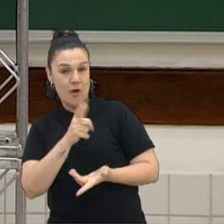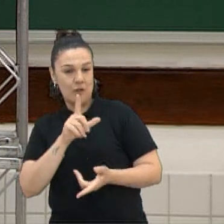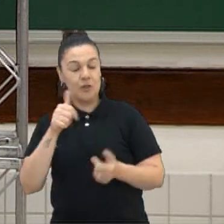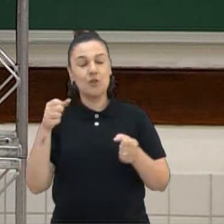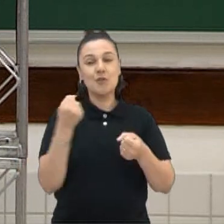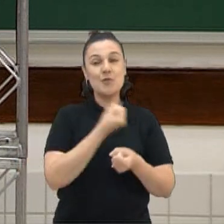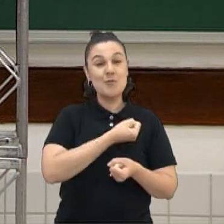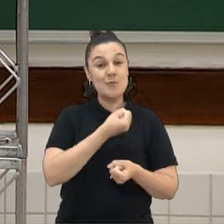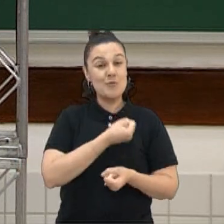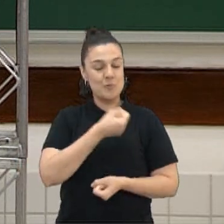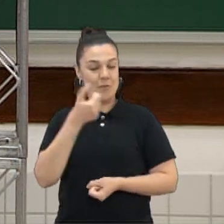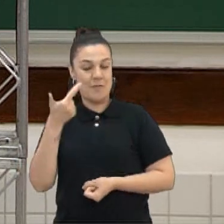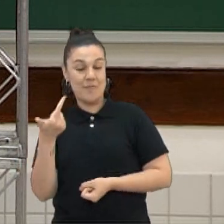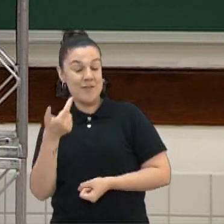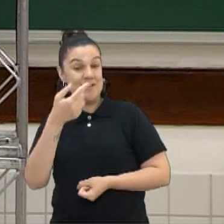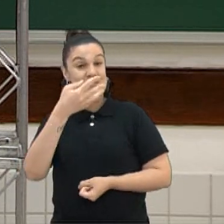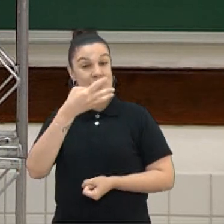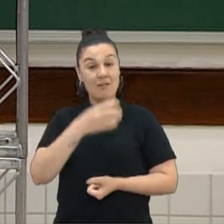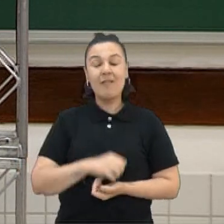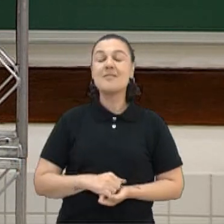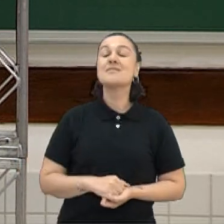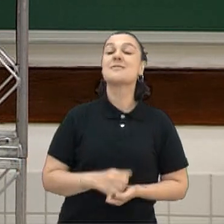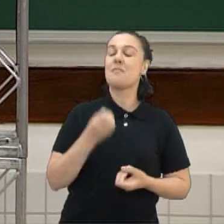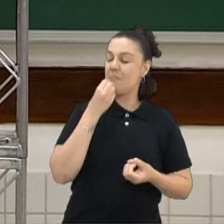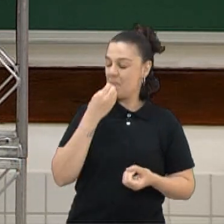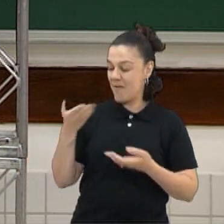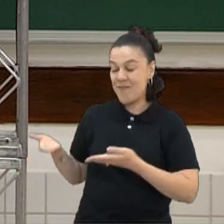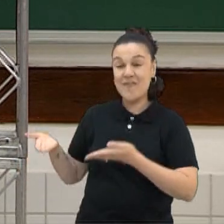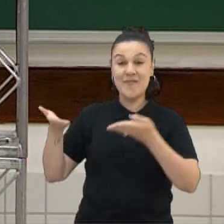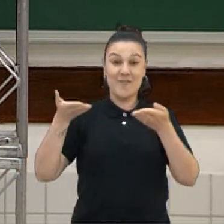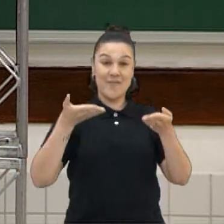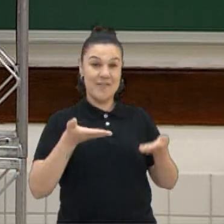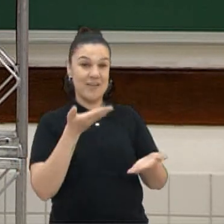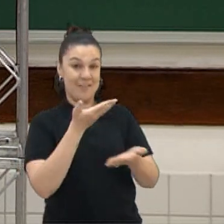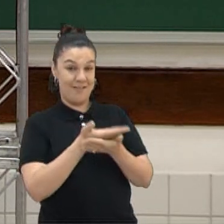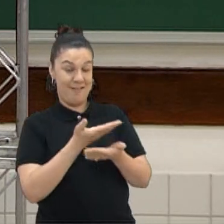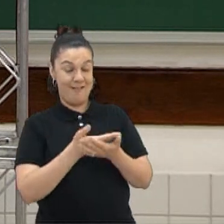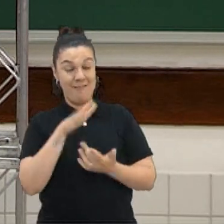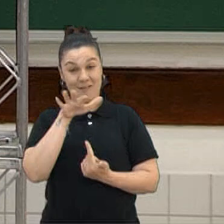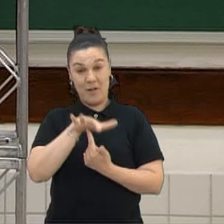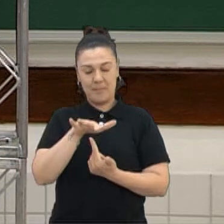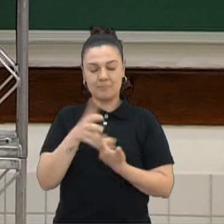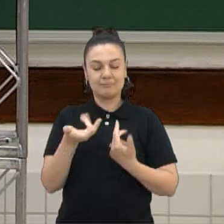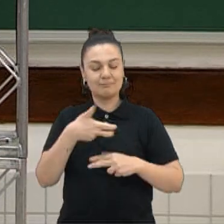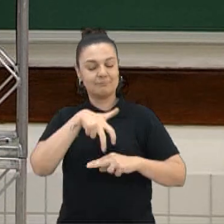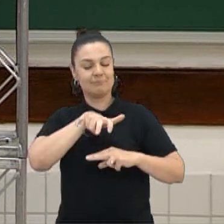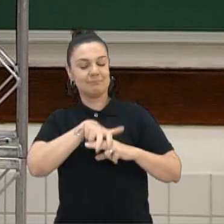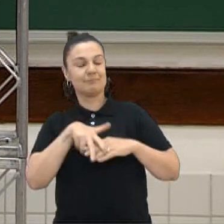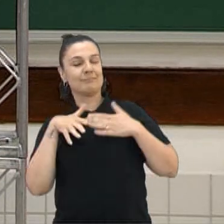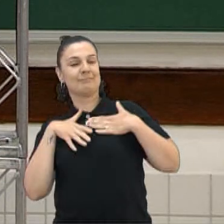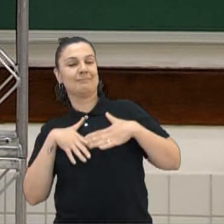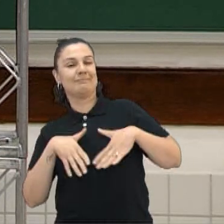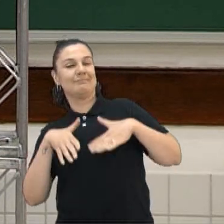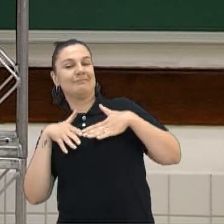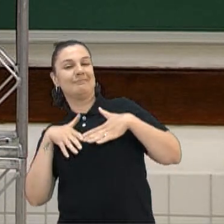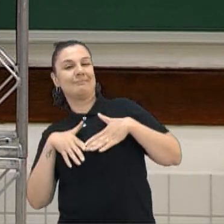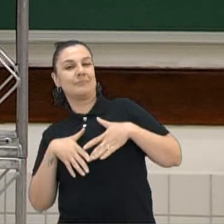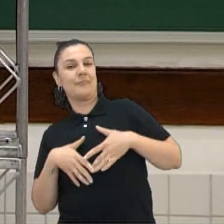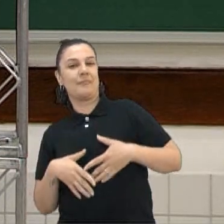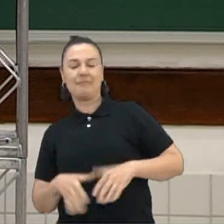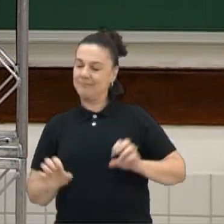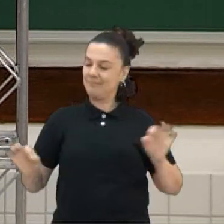para a aula 24. Seja muito bem-vindo. Se acomode, se aconchegue,